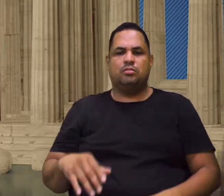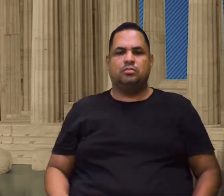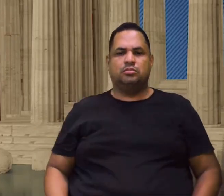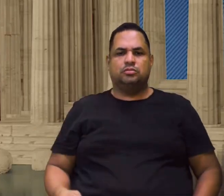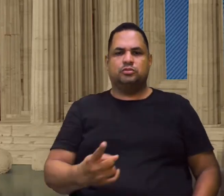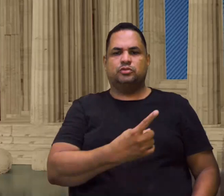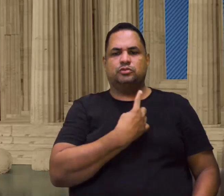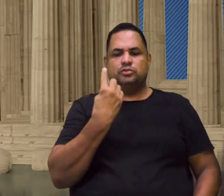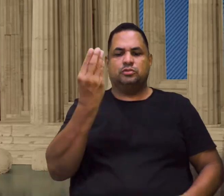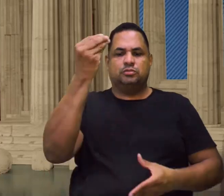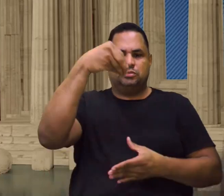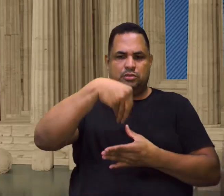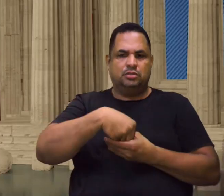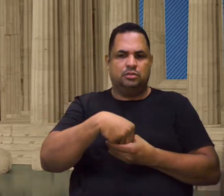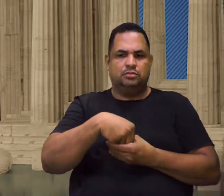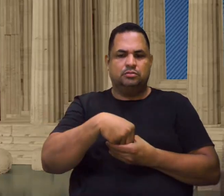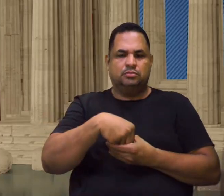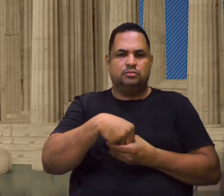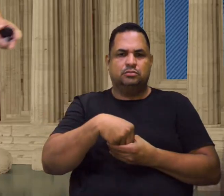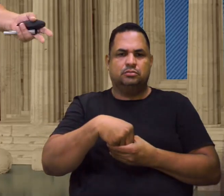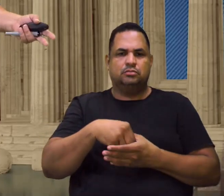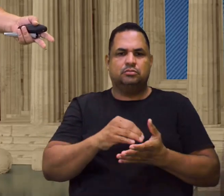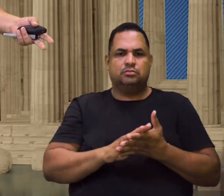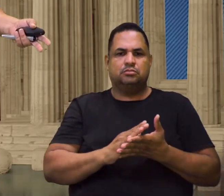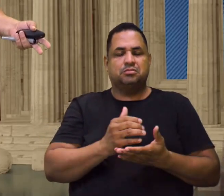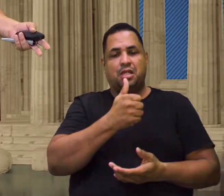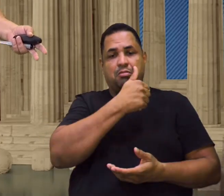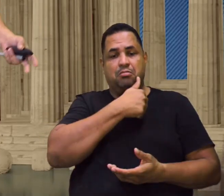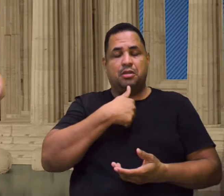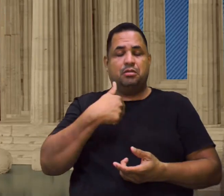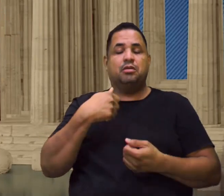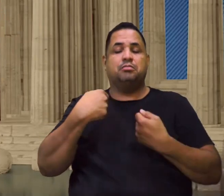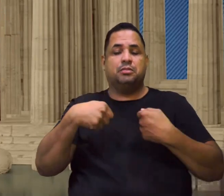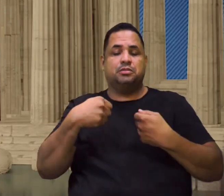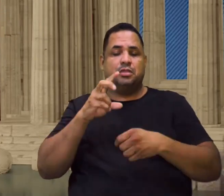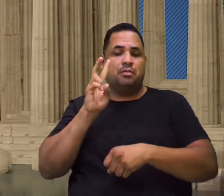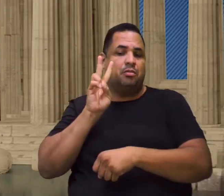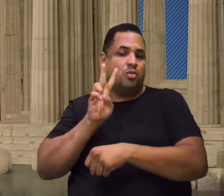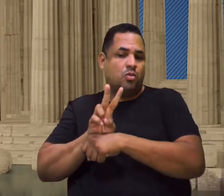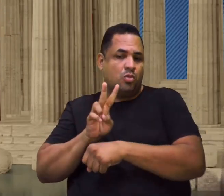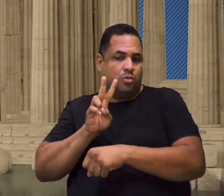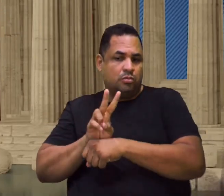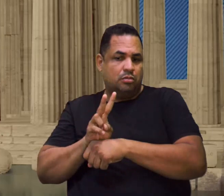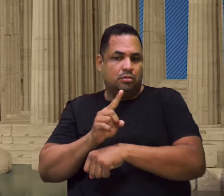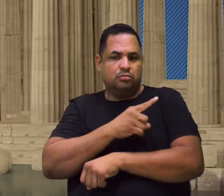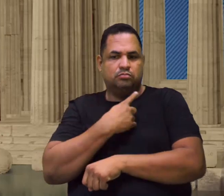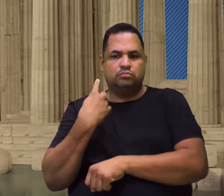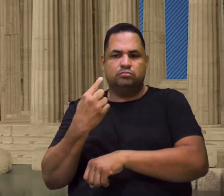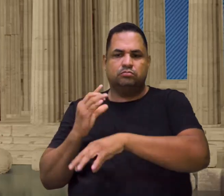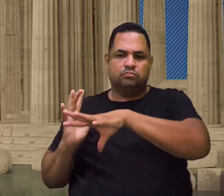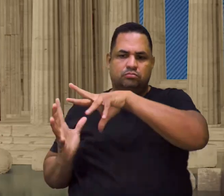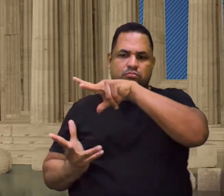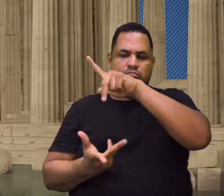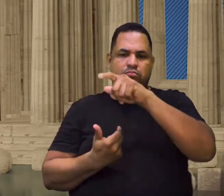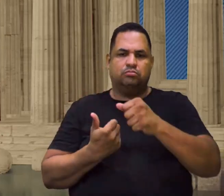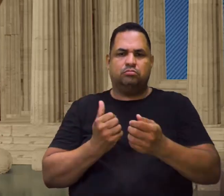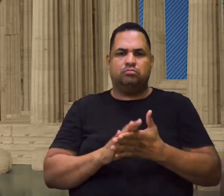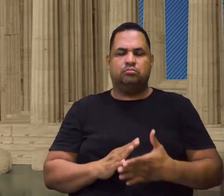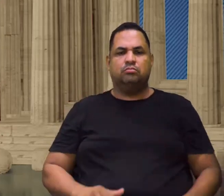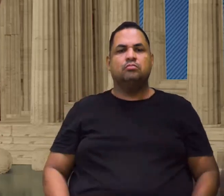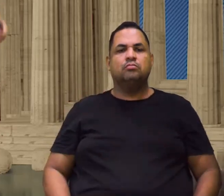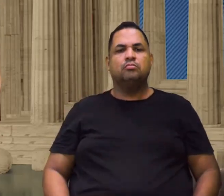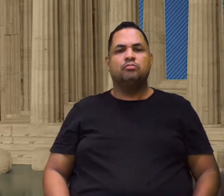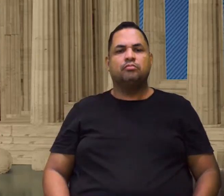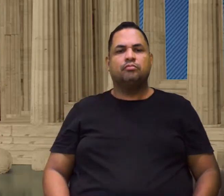fazemos parte dela. E nada melhor do que cuidarmos da nossa Terra, do nosso planeta. É, quão difícil a gente